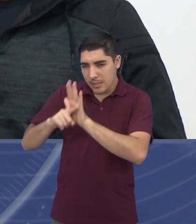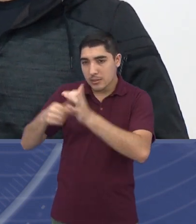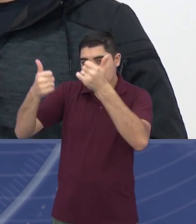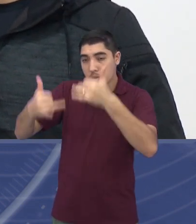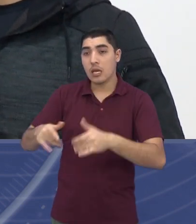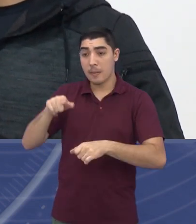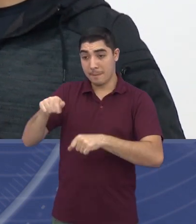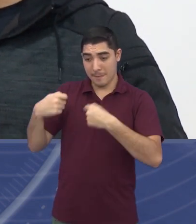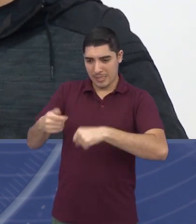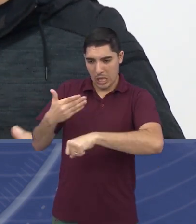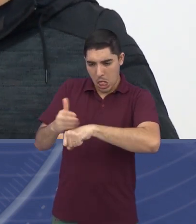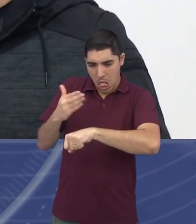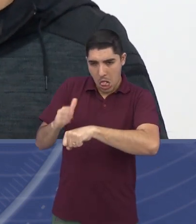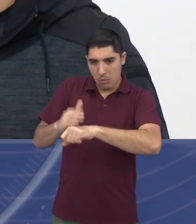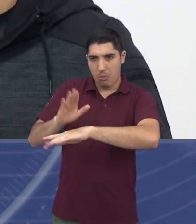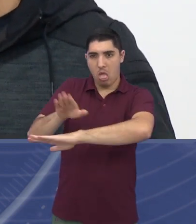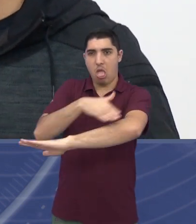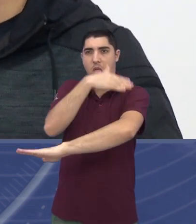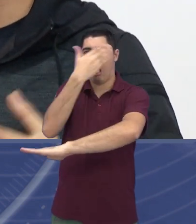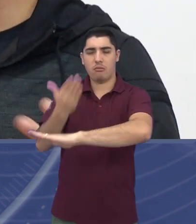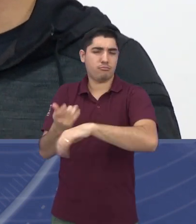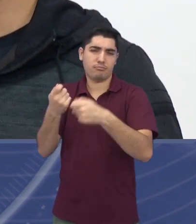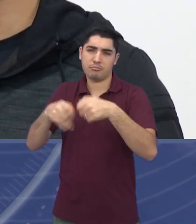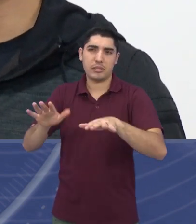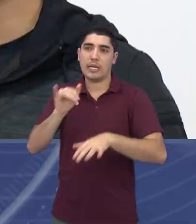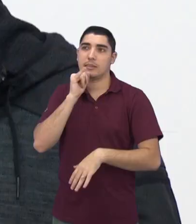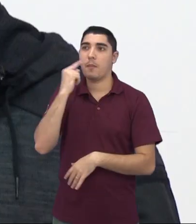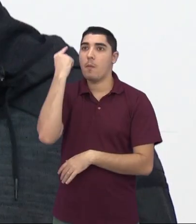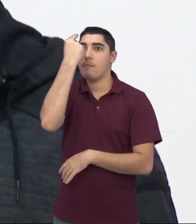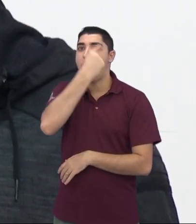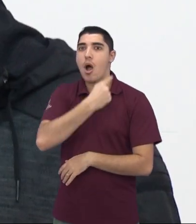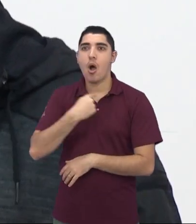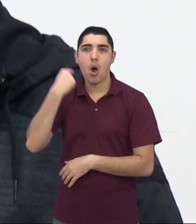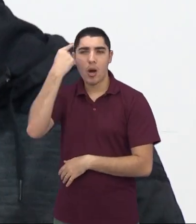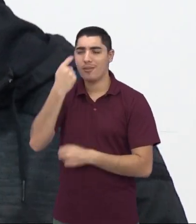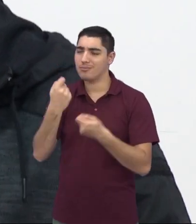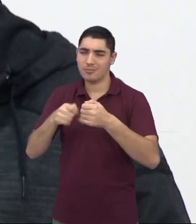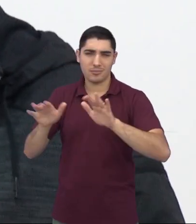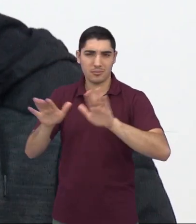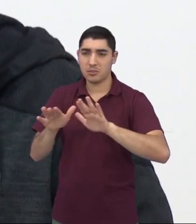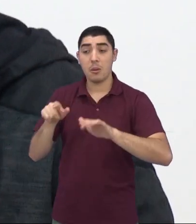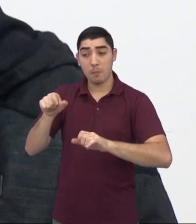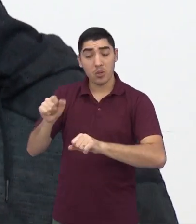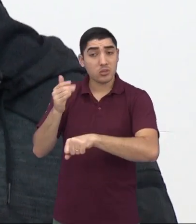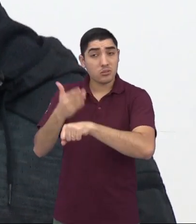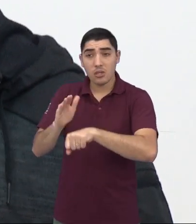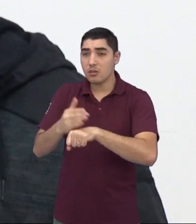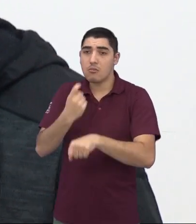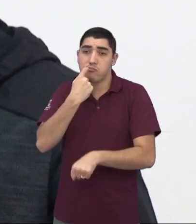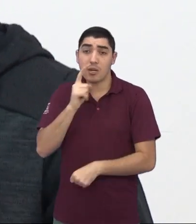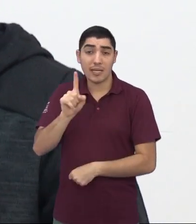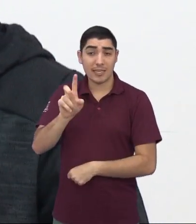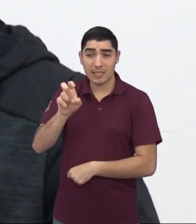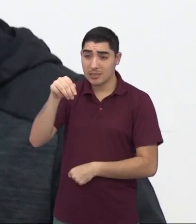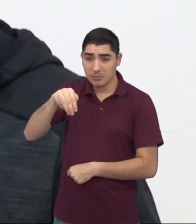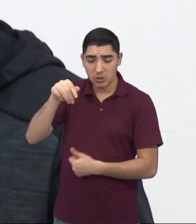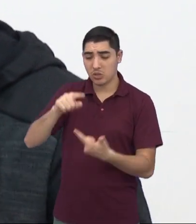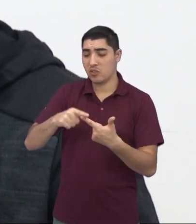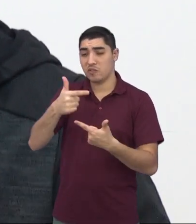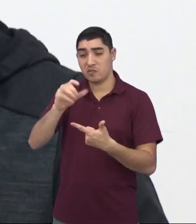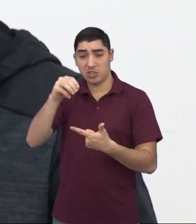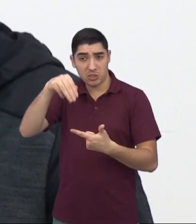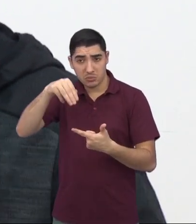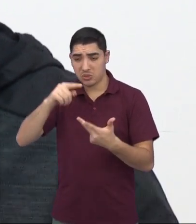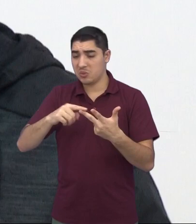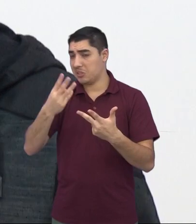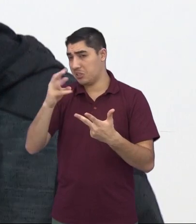não precisa durar muito tempo. Vamos lá usar em torno de 1 hora, não precisa durar 1 hora. Ele pode ser um treino de 15 minutos, 20